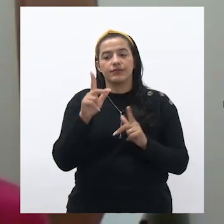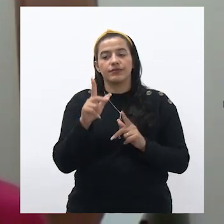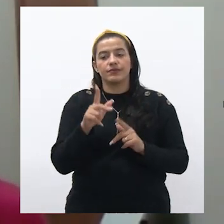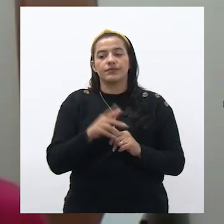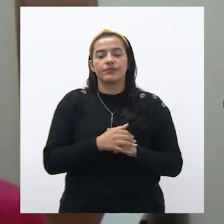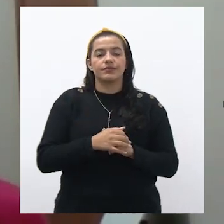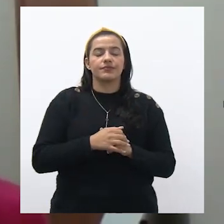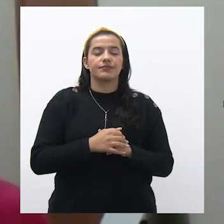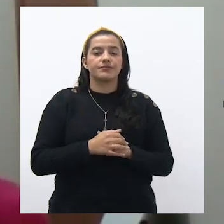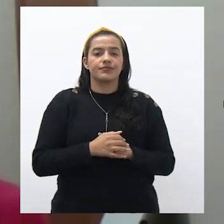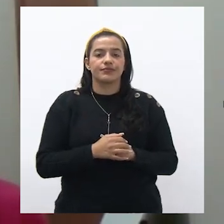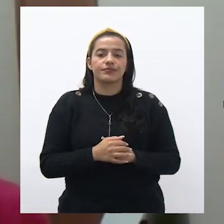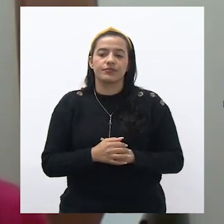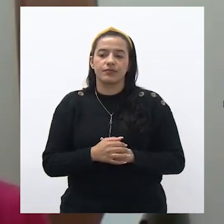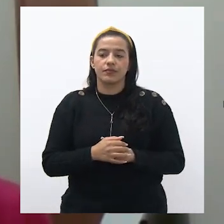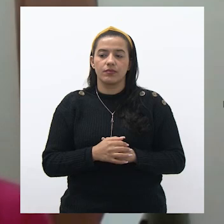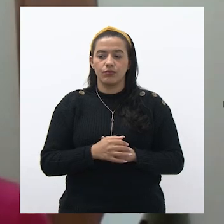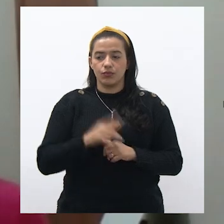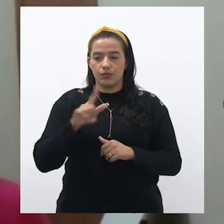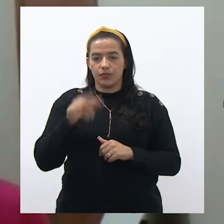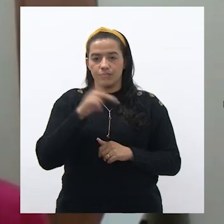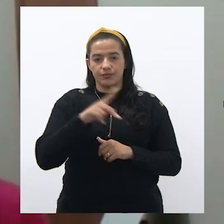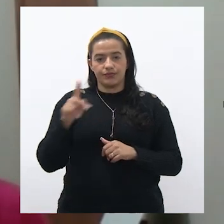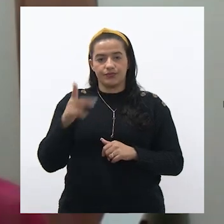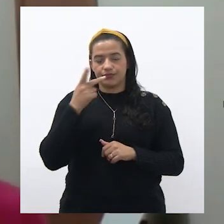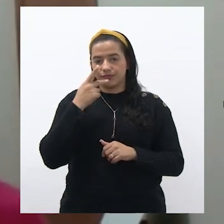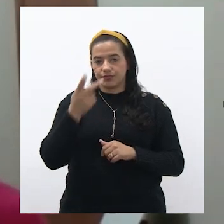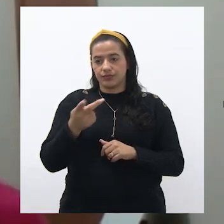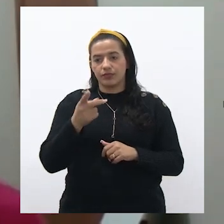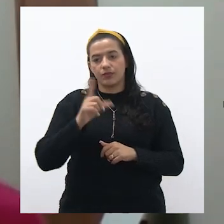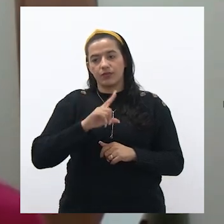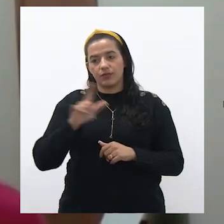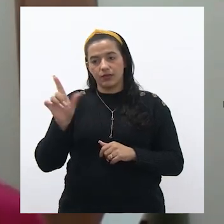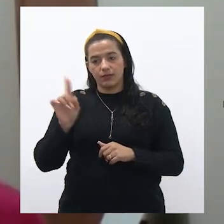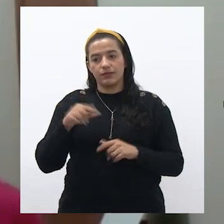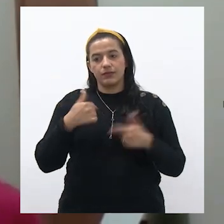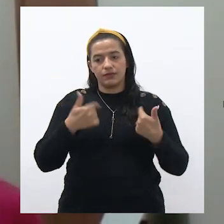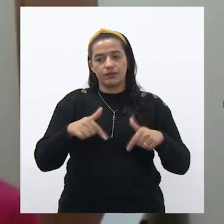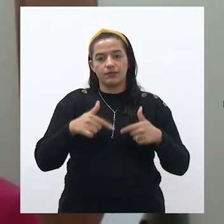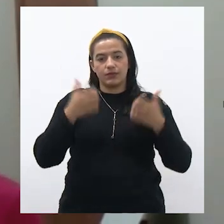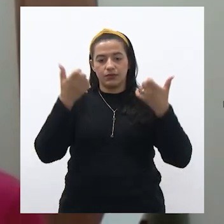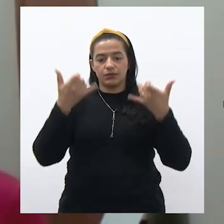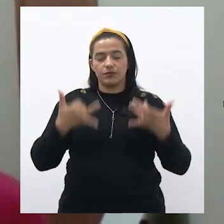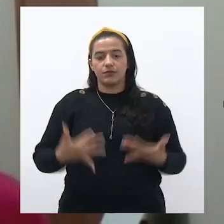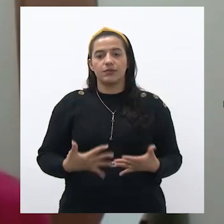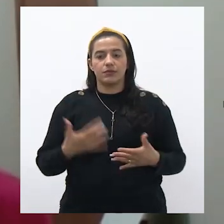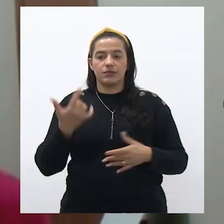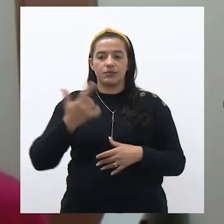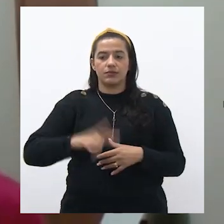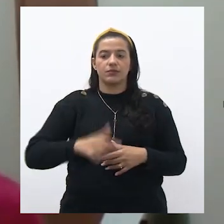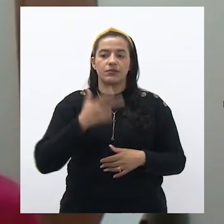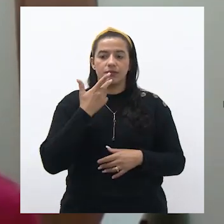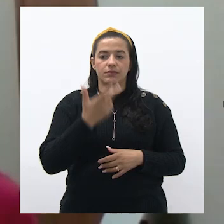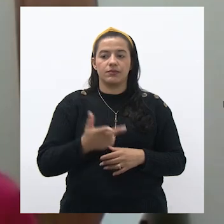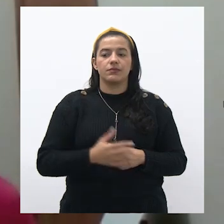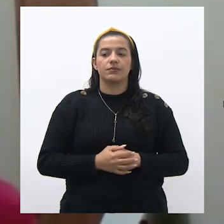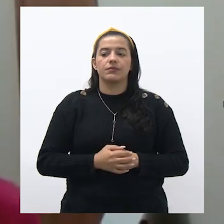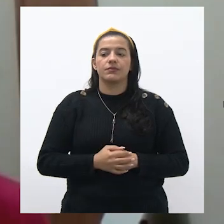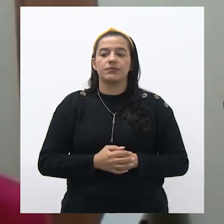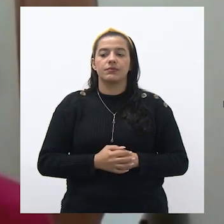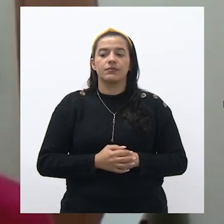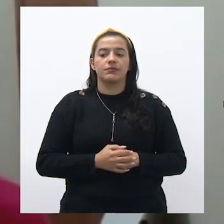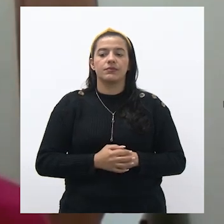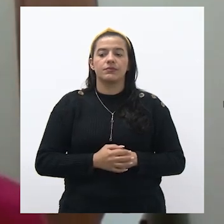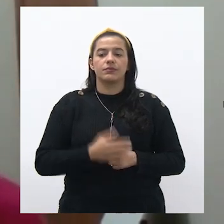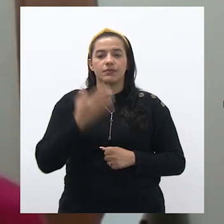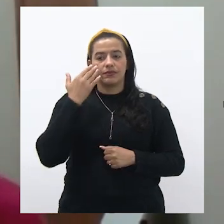né, Edna? E o pessoal estava comentando, uma professora comentou aqui, eu ia até comentar depois eu volto para falar para ela aqui também.